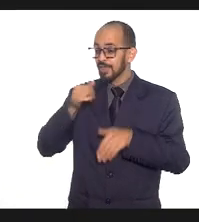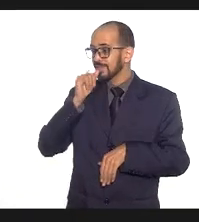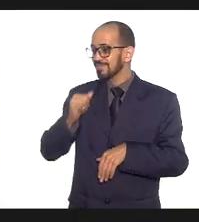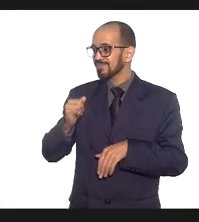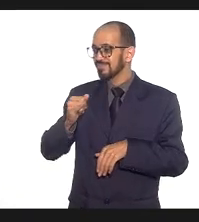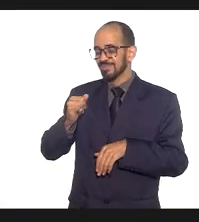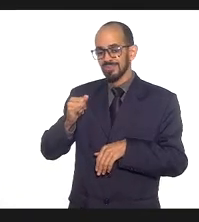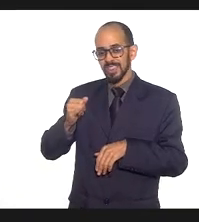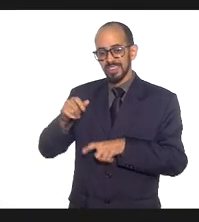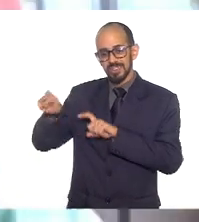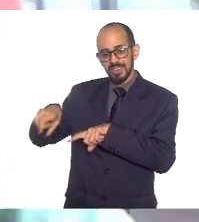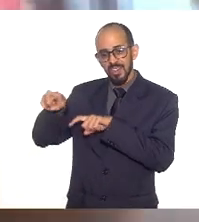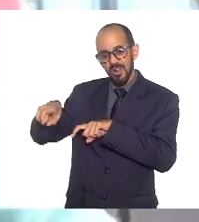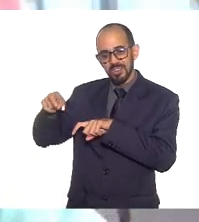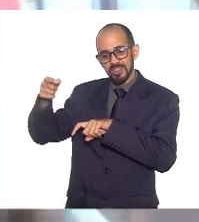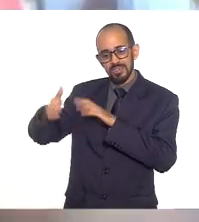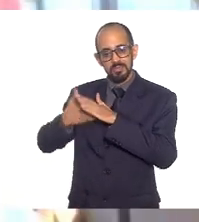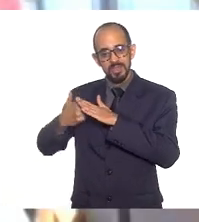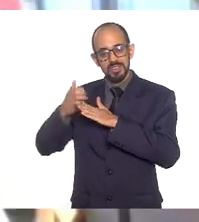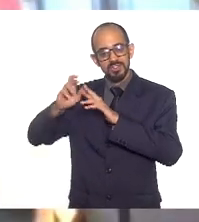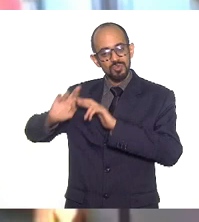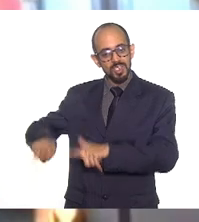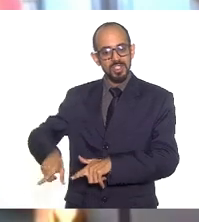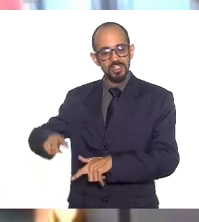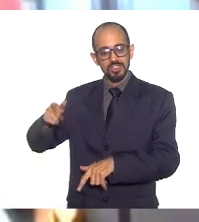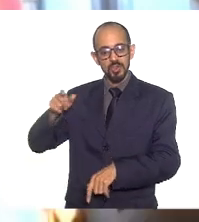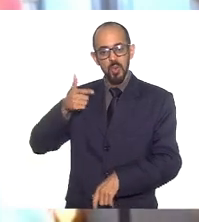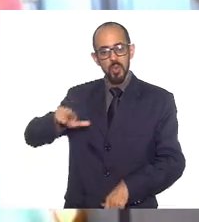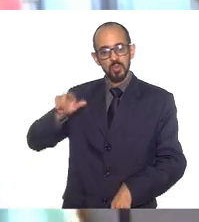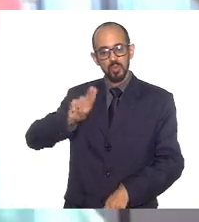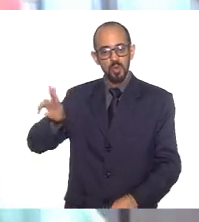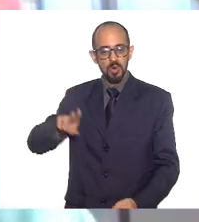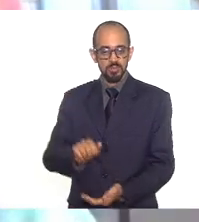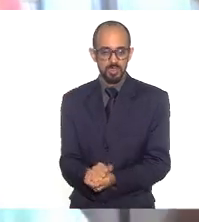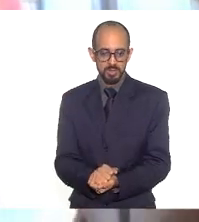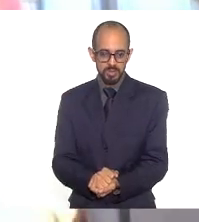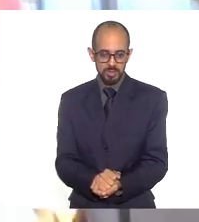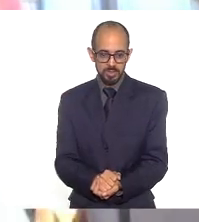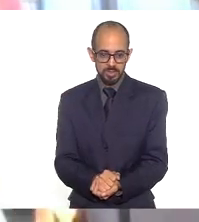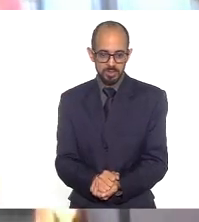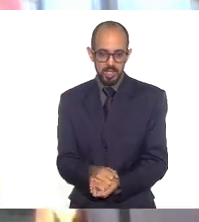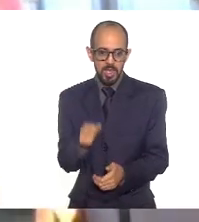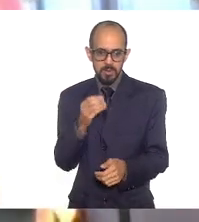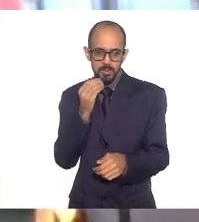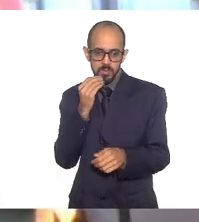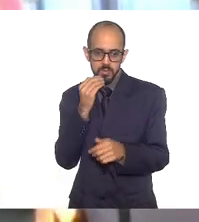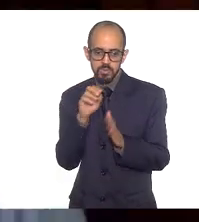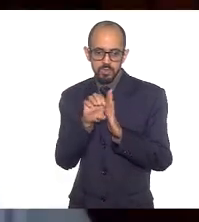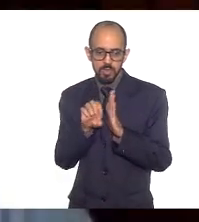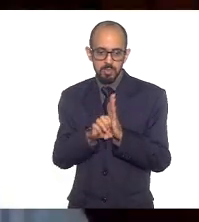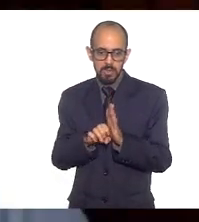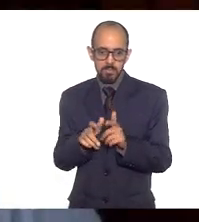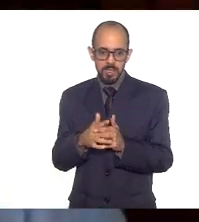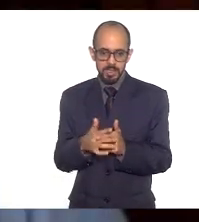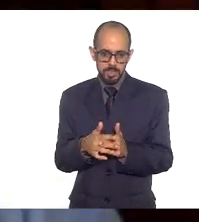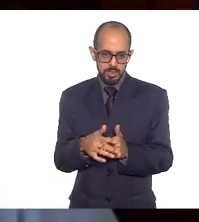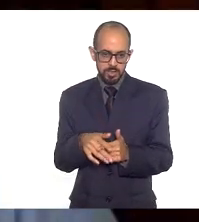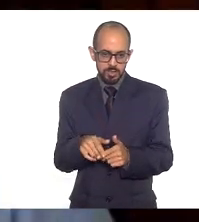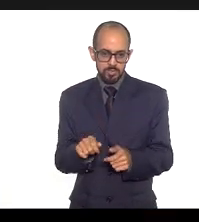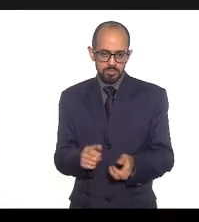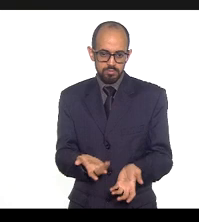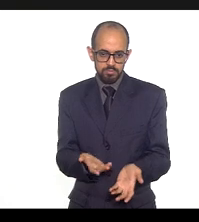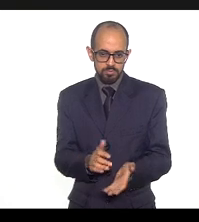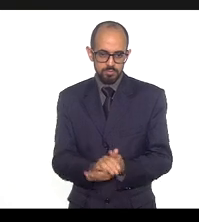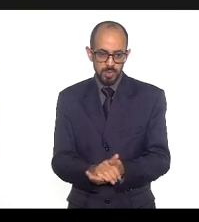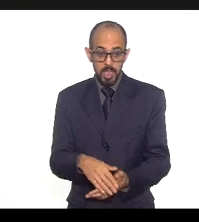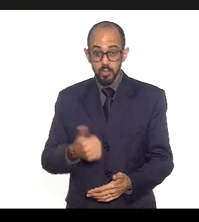outra. Né? Era Perfeito. Amplo, que agora tem outro nome. A gente podia fazer uma pequena emenda corretiva. Perfeito. Mas isso não é no 9,